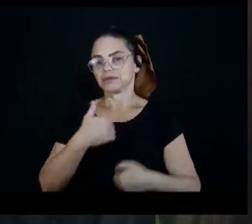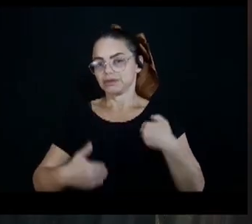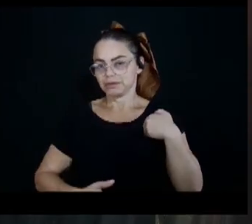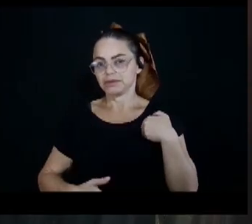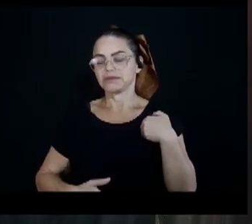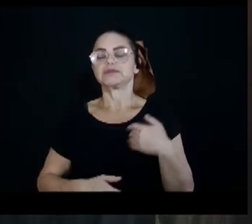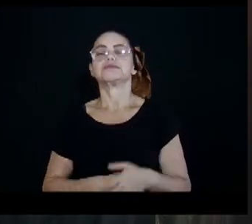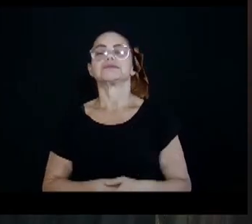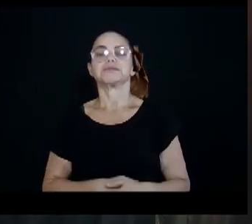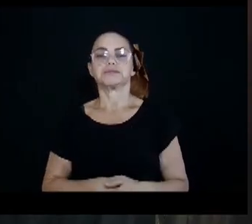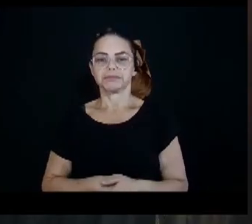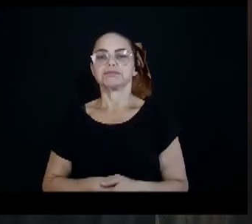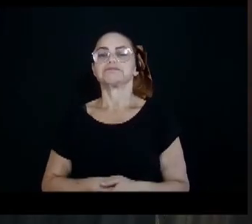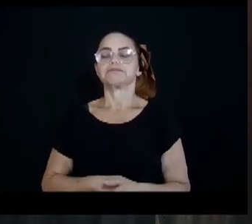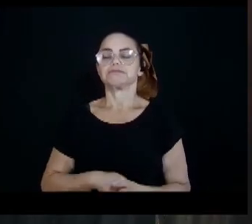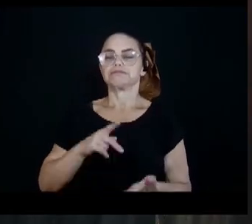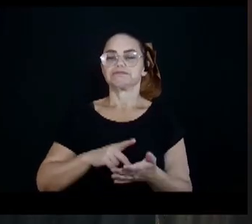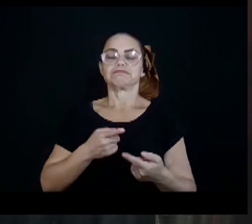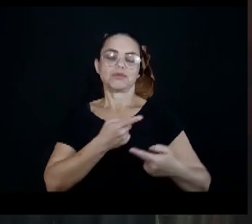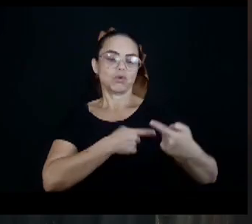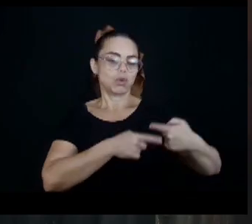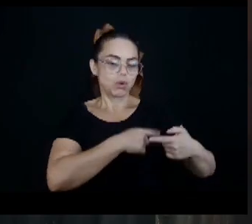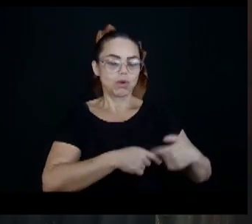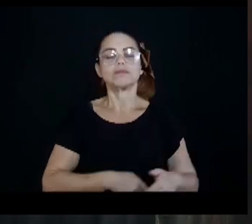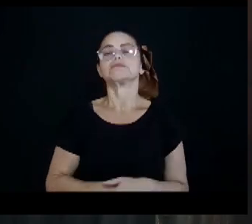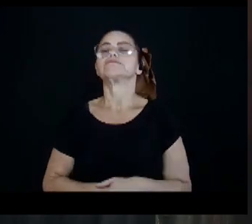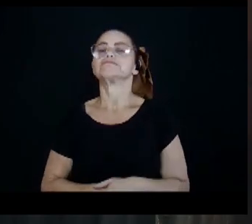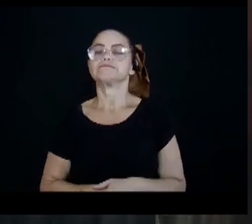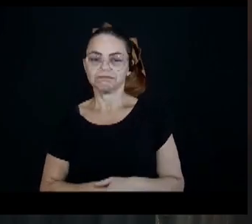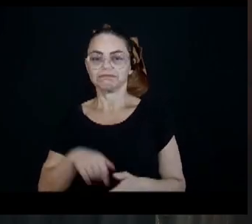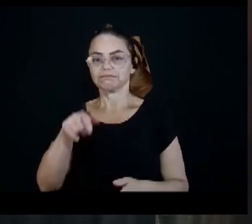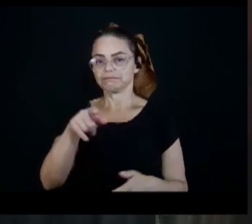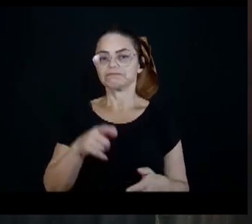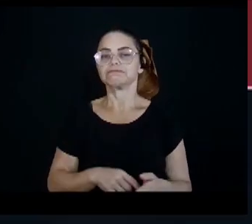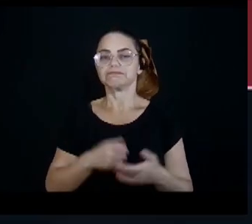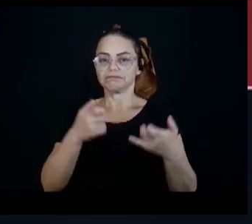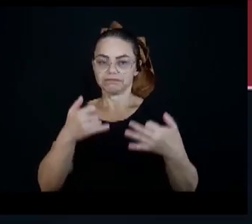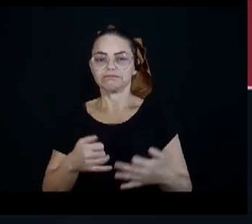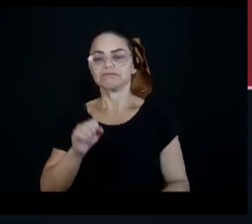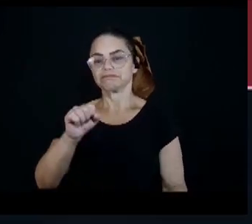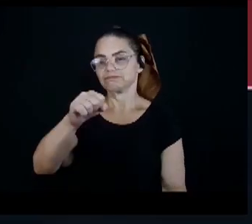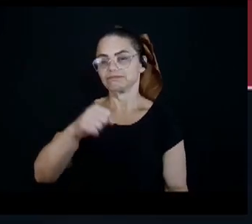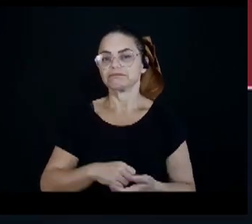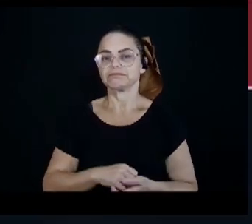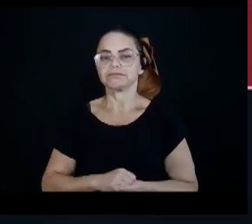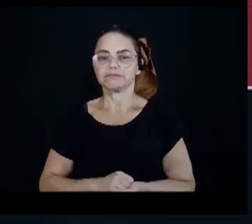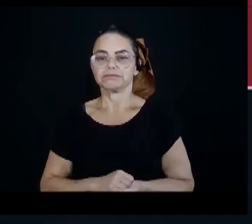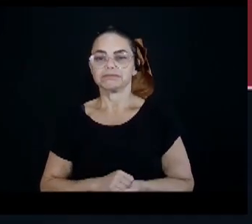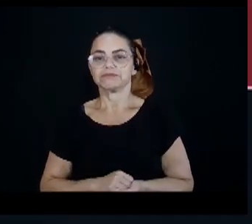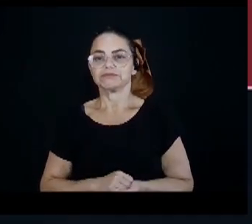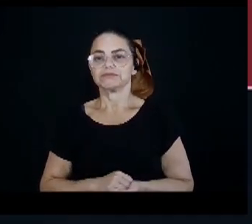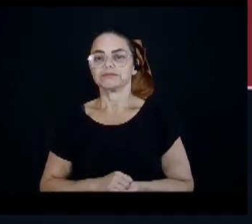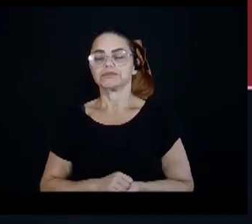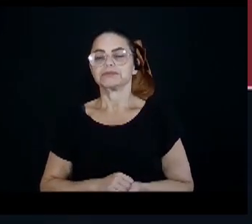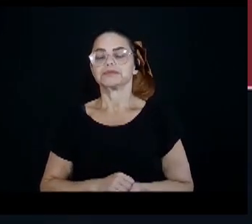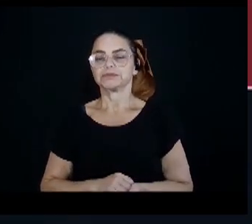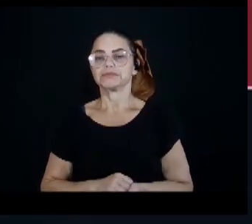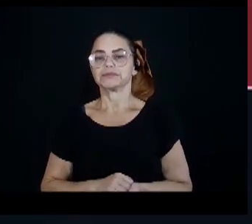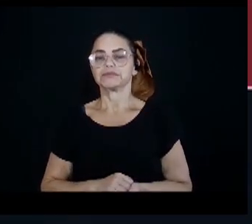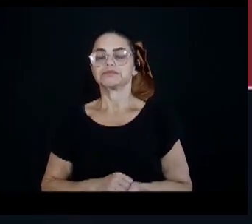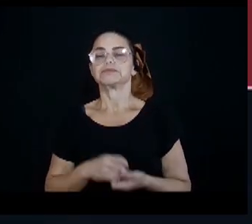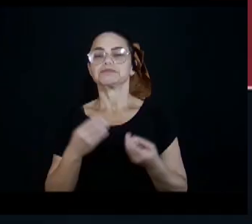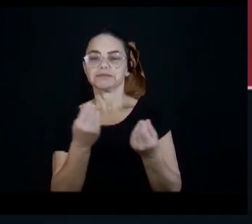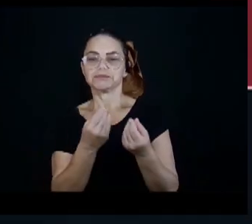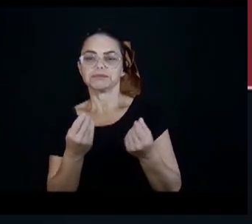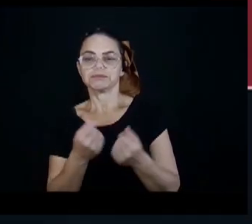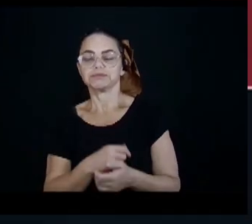isso retrocedeu, sim, nesse sentido que você coloca, sim. Pois é, né, gente? Delicado demais. Mais uma pergunta pra gente,